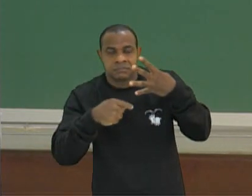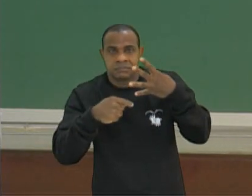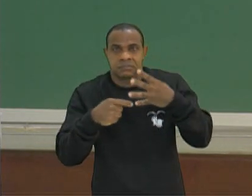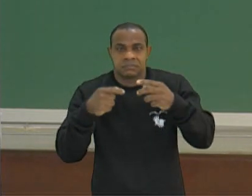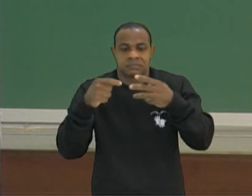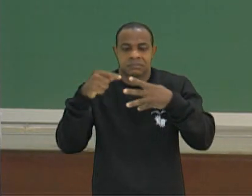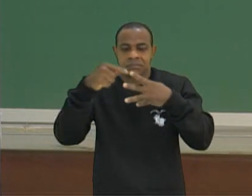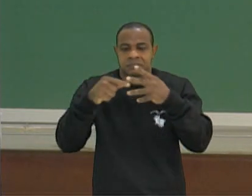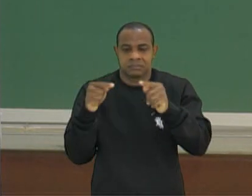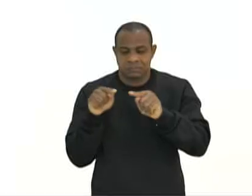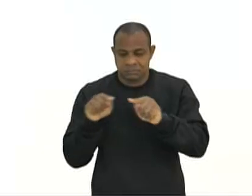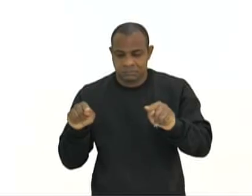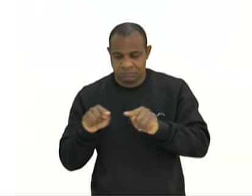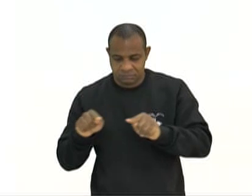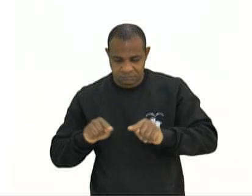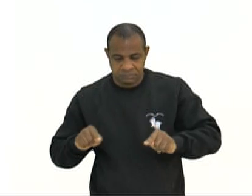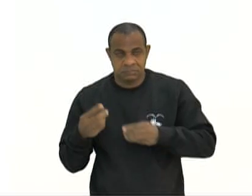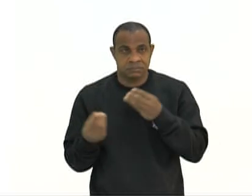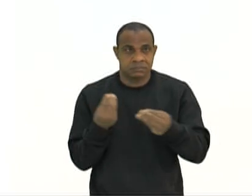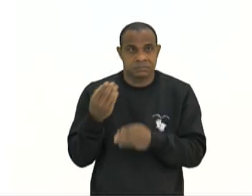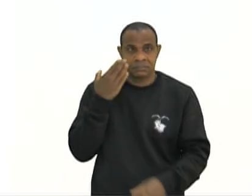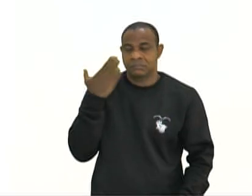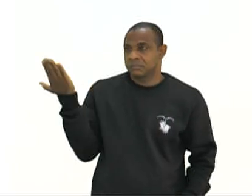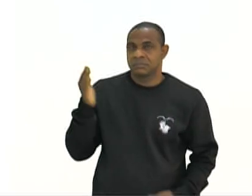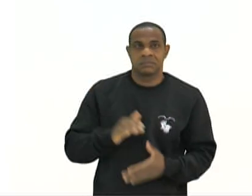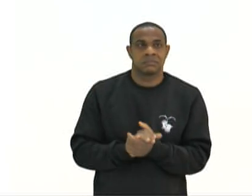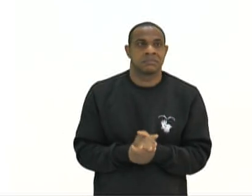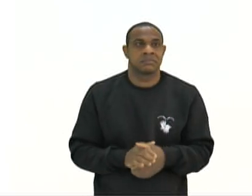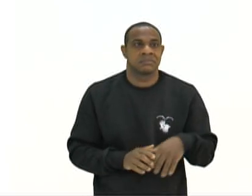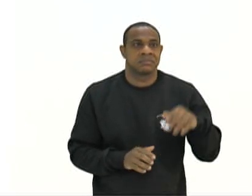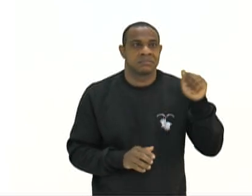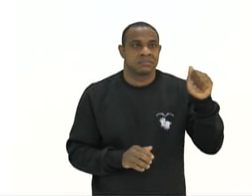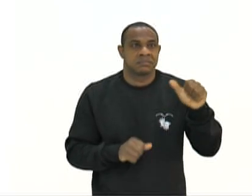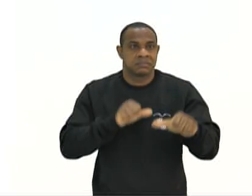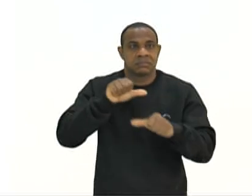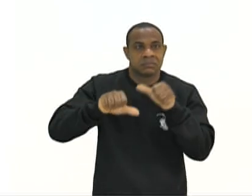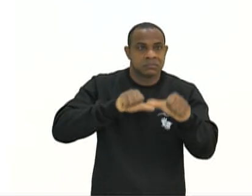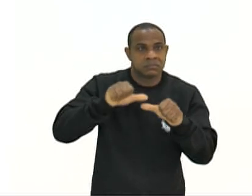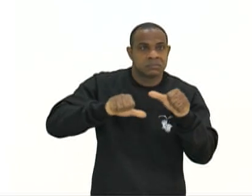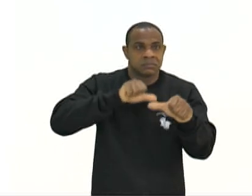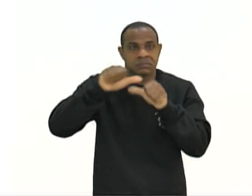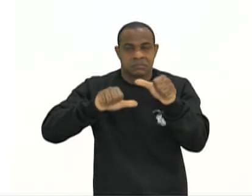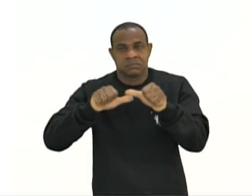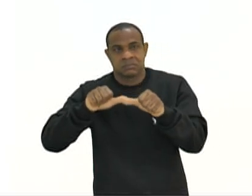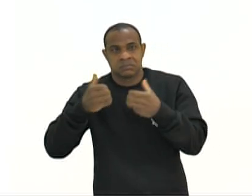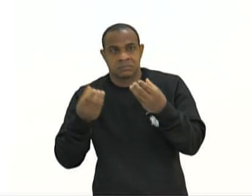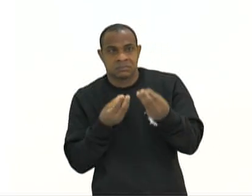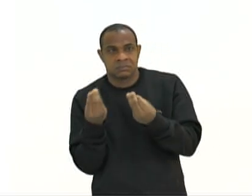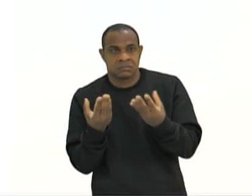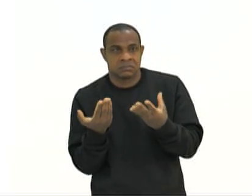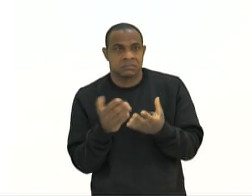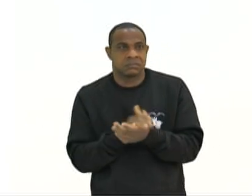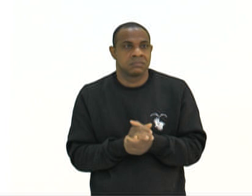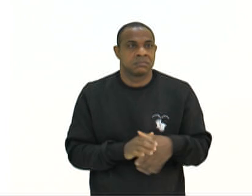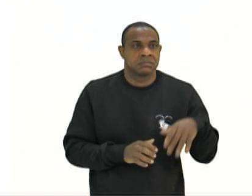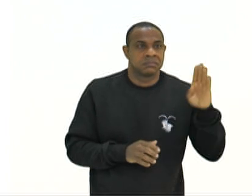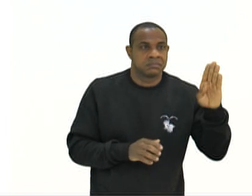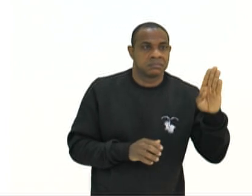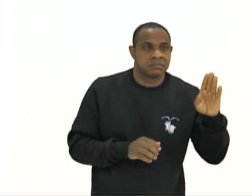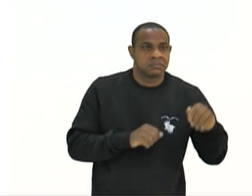letra A, alterou, depois alterou e menos. Na letra B,